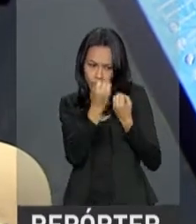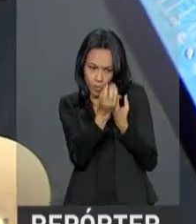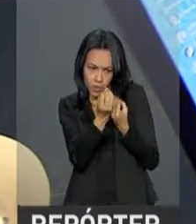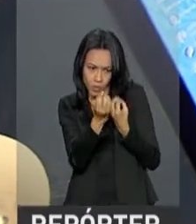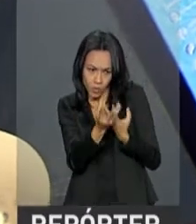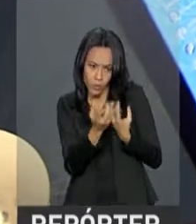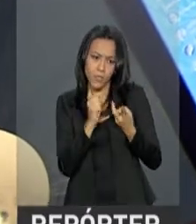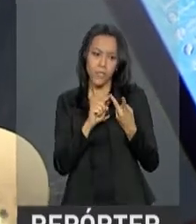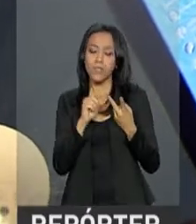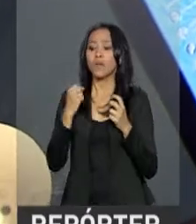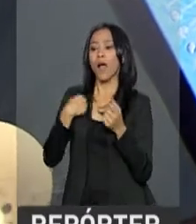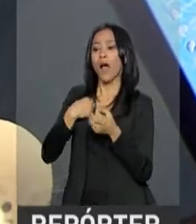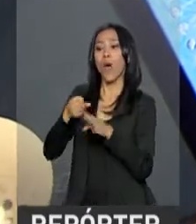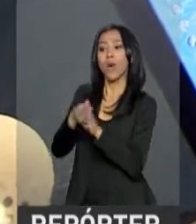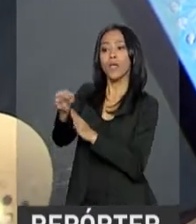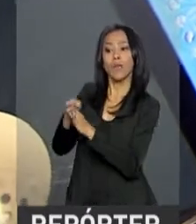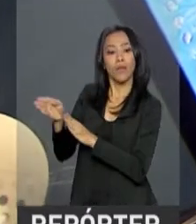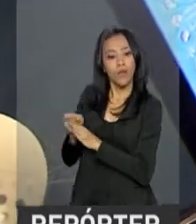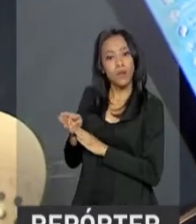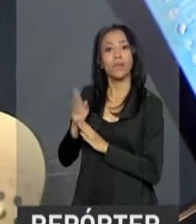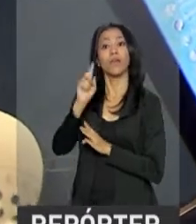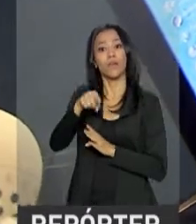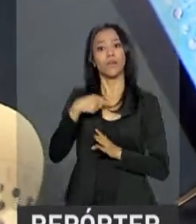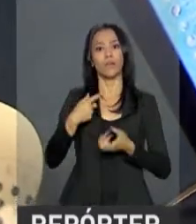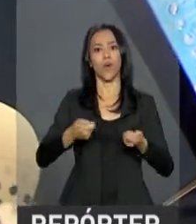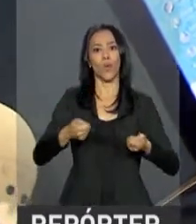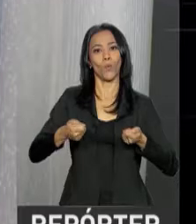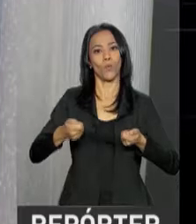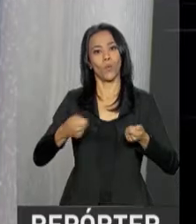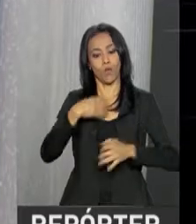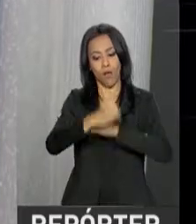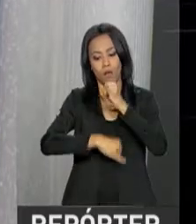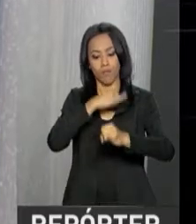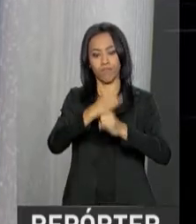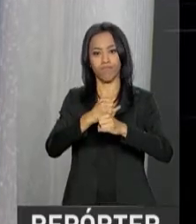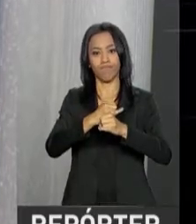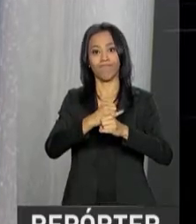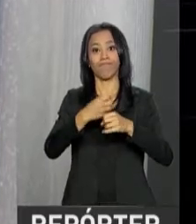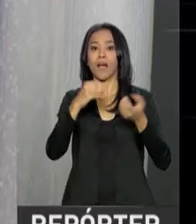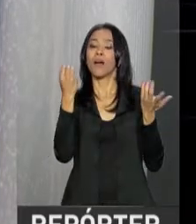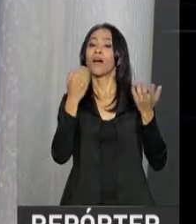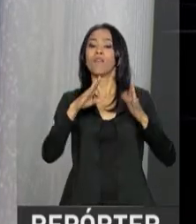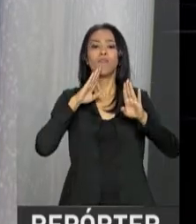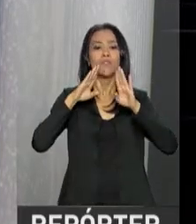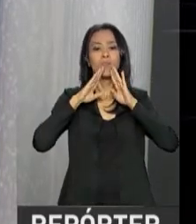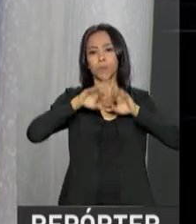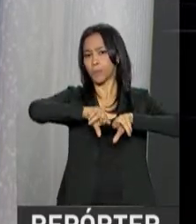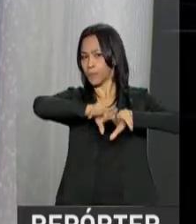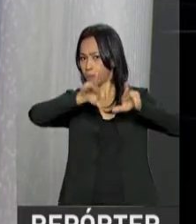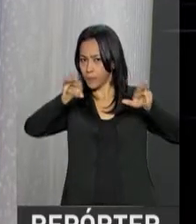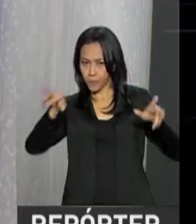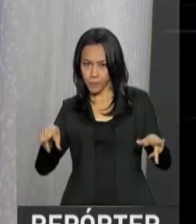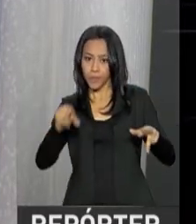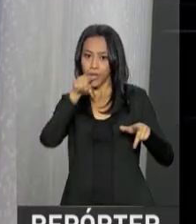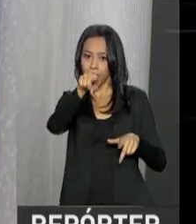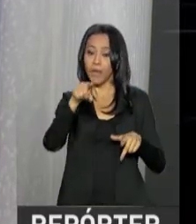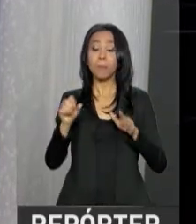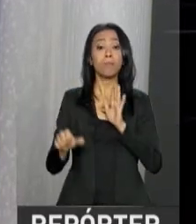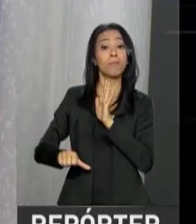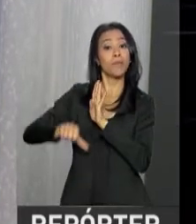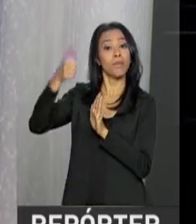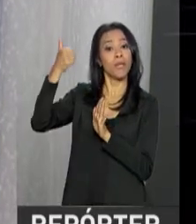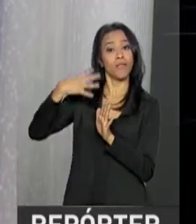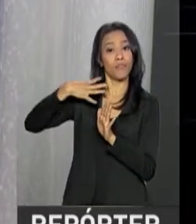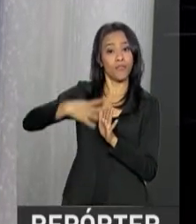assessoria de imprensa e monitora redes sociais a opção teve início há três anos quando nasceu a primeira filha